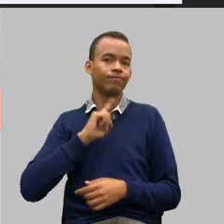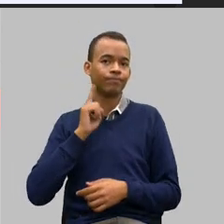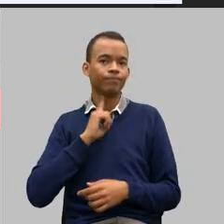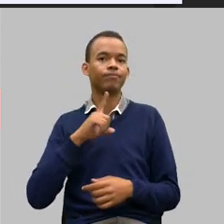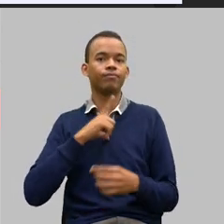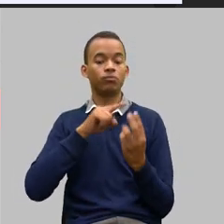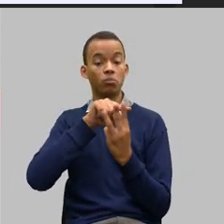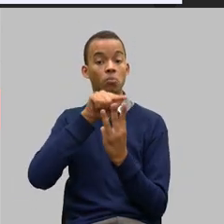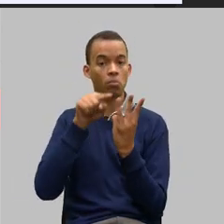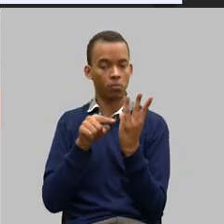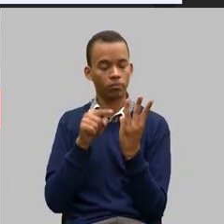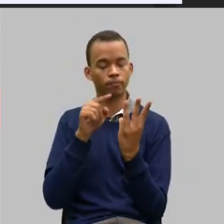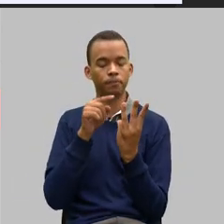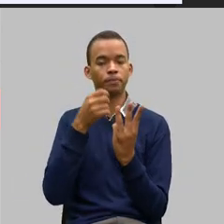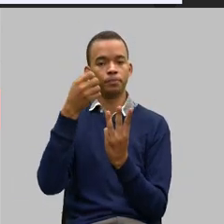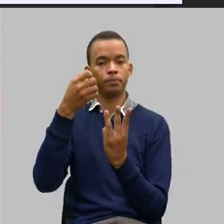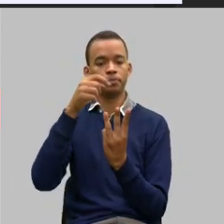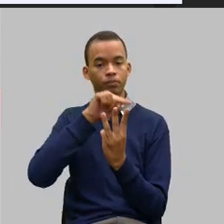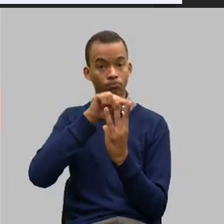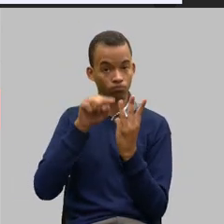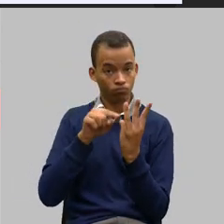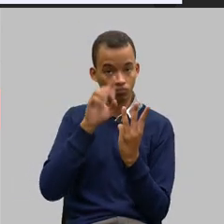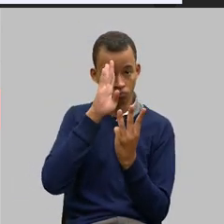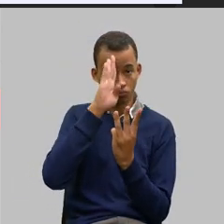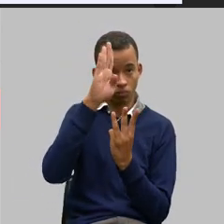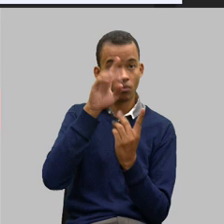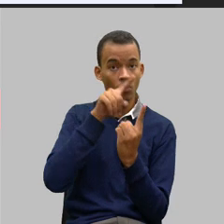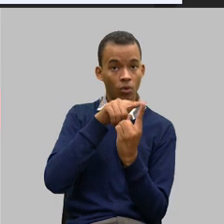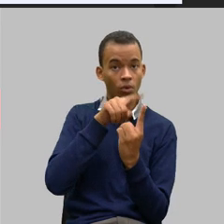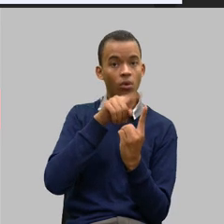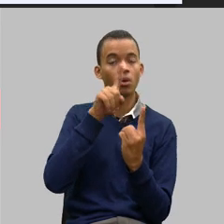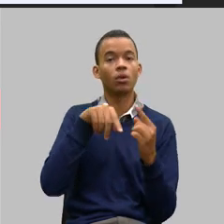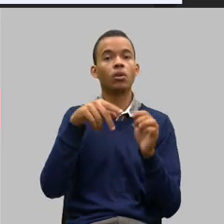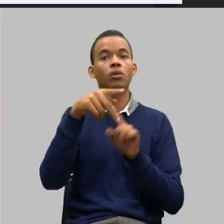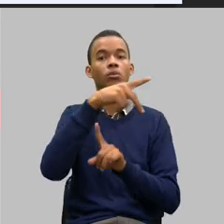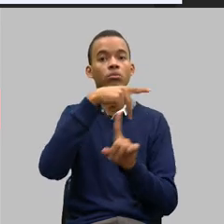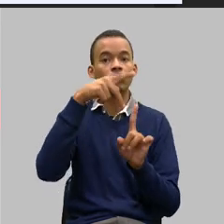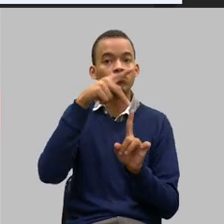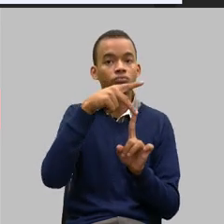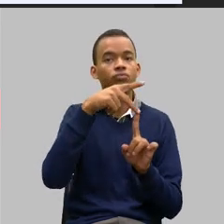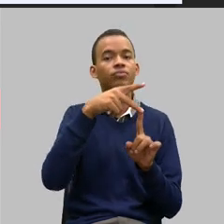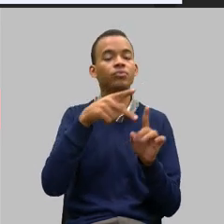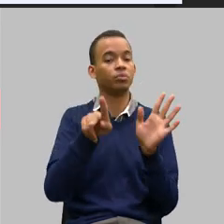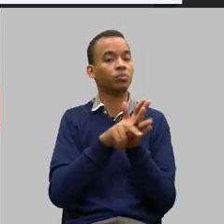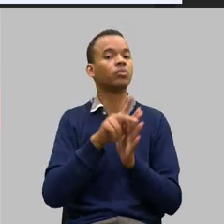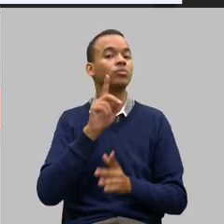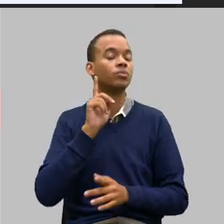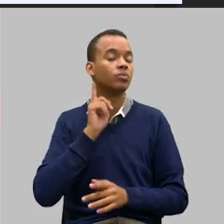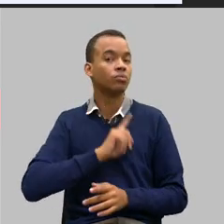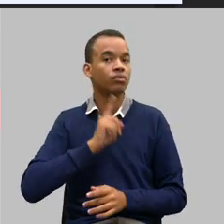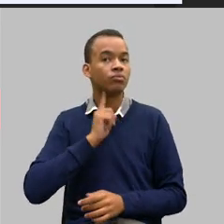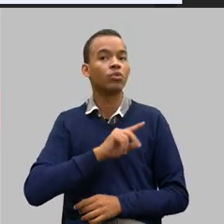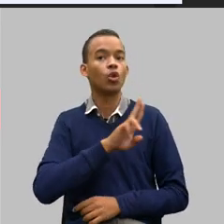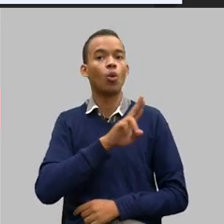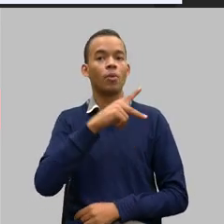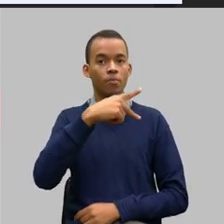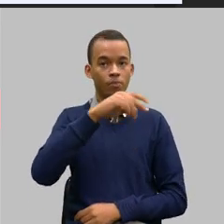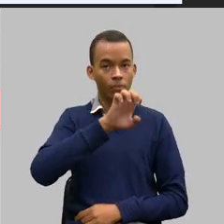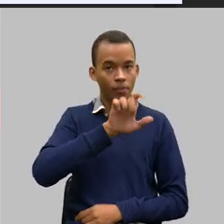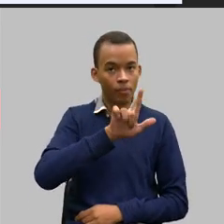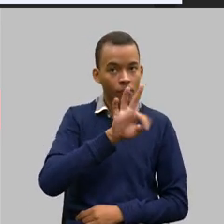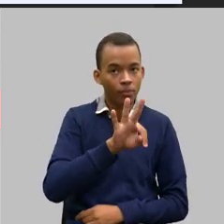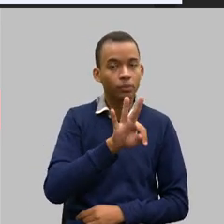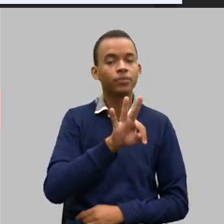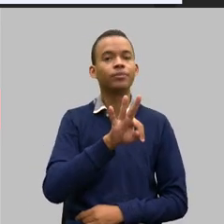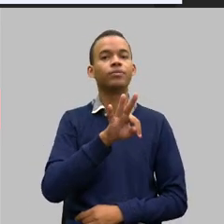pilares né Nós temos aí eh o plano estadual de logística de transporte em andamento pelt né rodando Todo o estado em